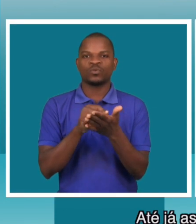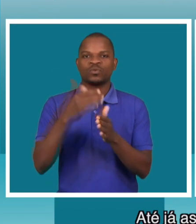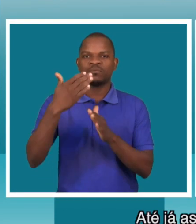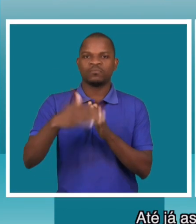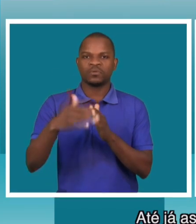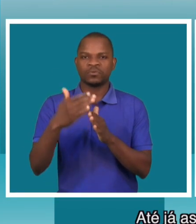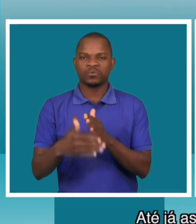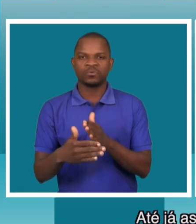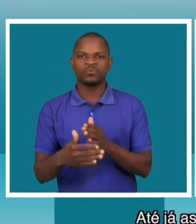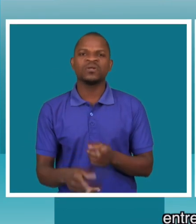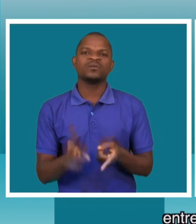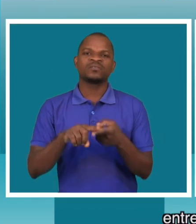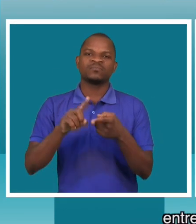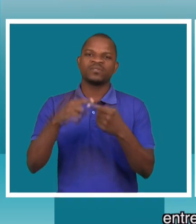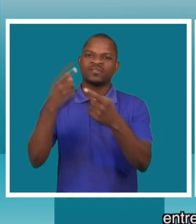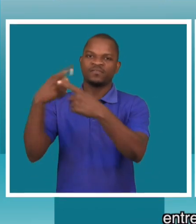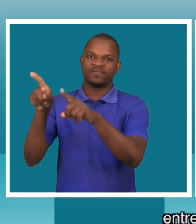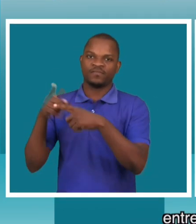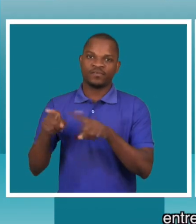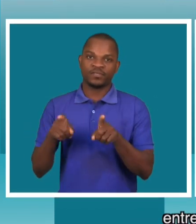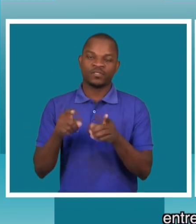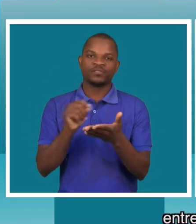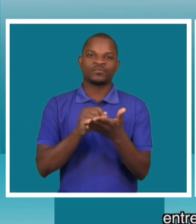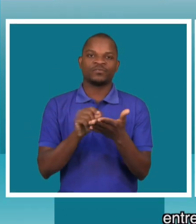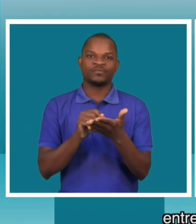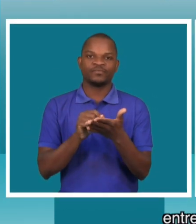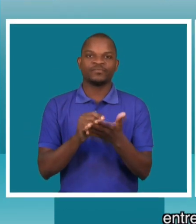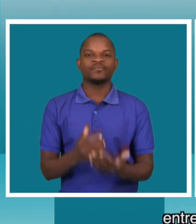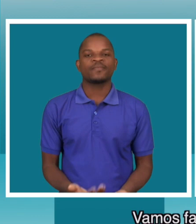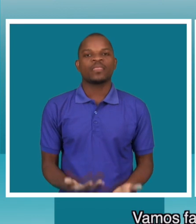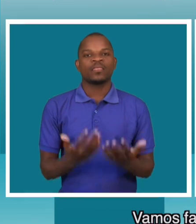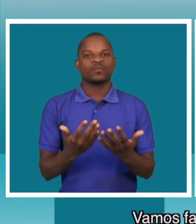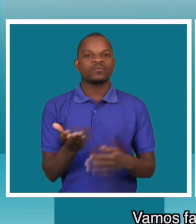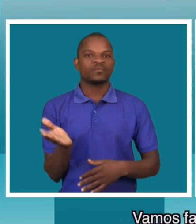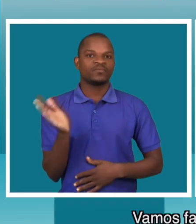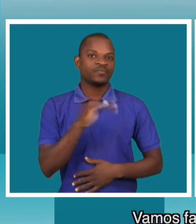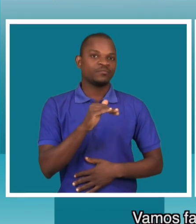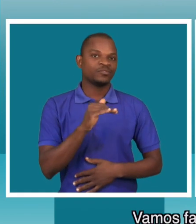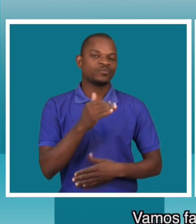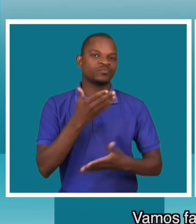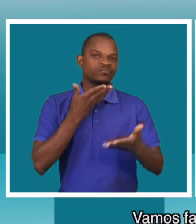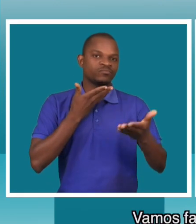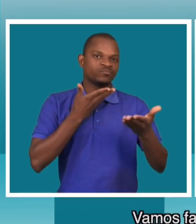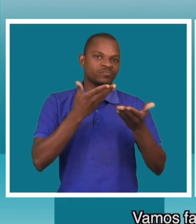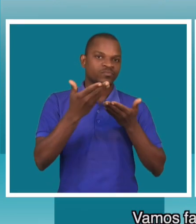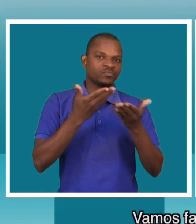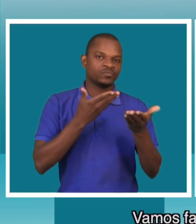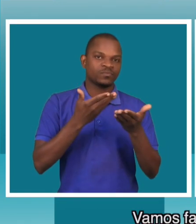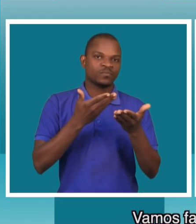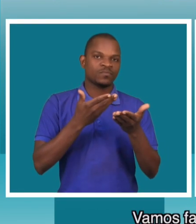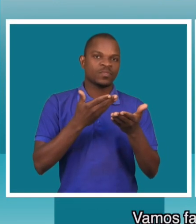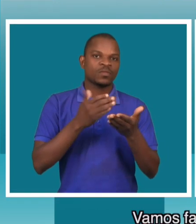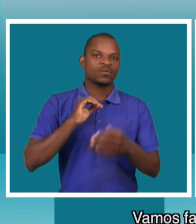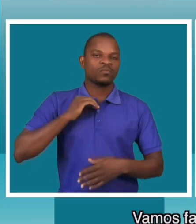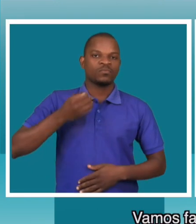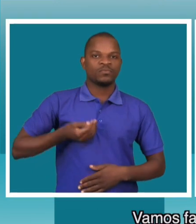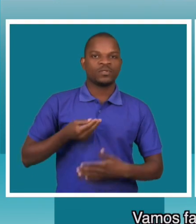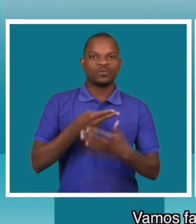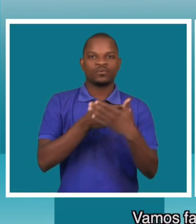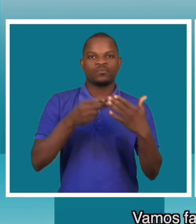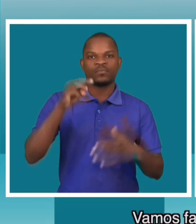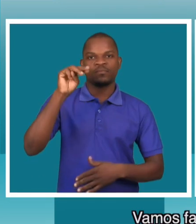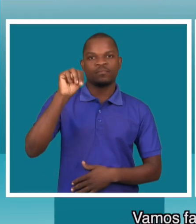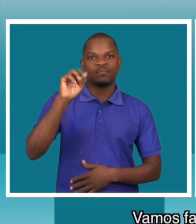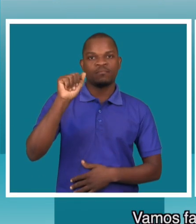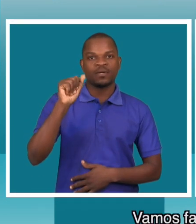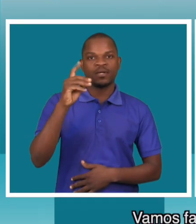EPC do Macorungo, entre outras escolas aqui do bairro. E vamos falar agora com com a Dina, que